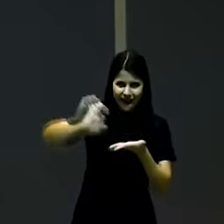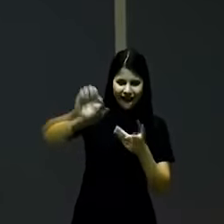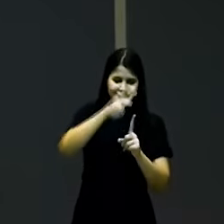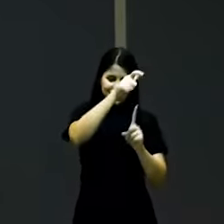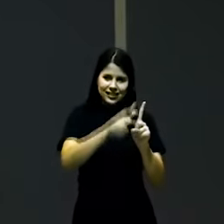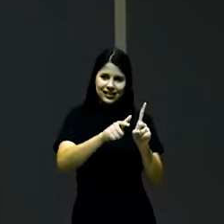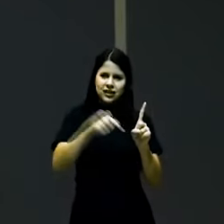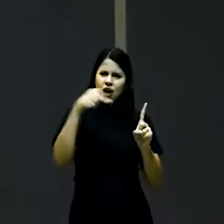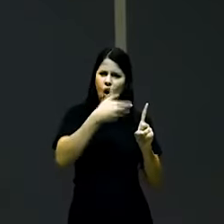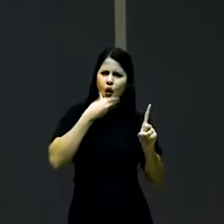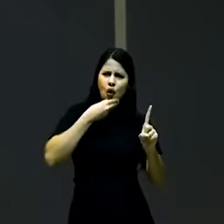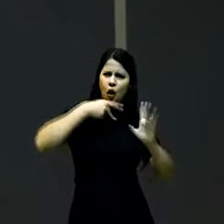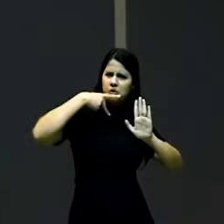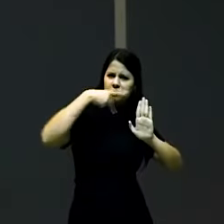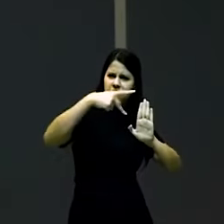Elias o profeta.